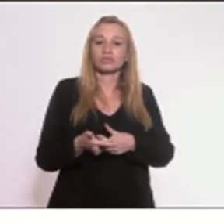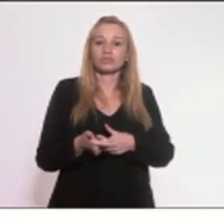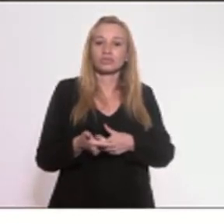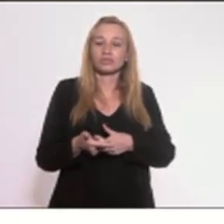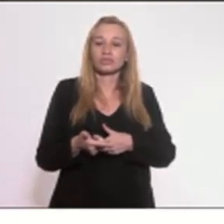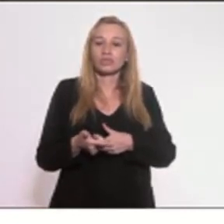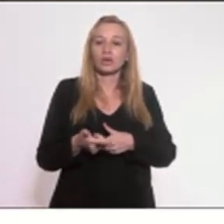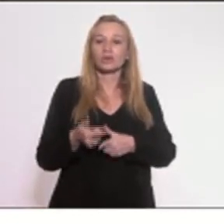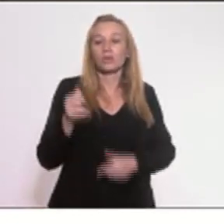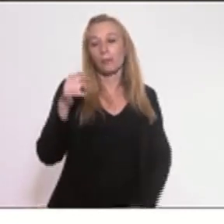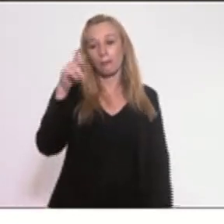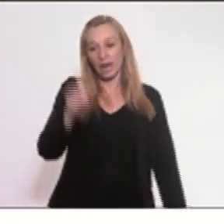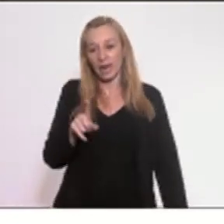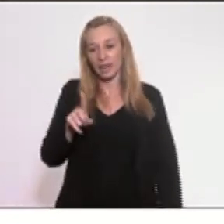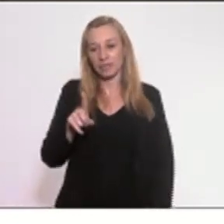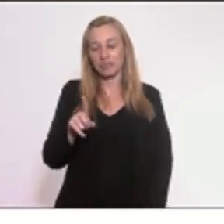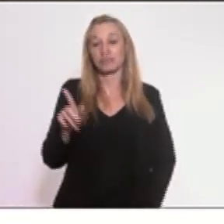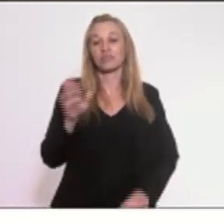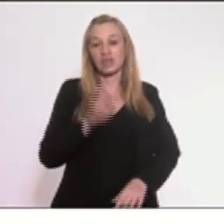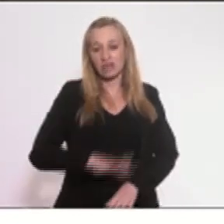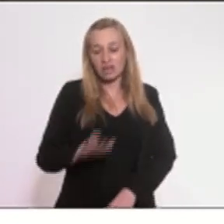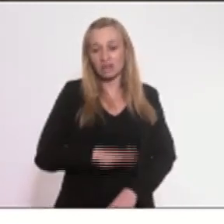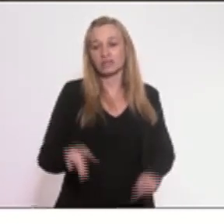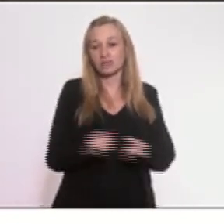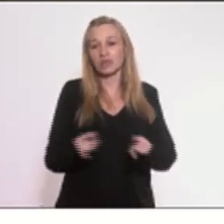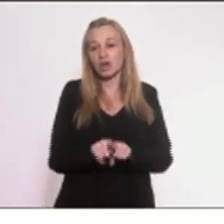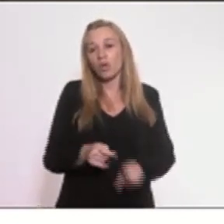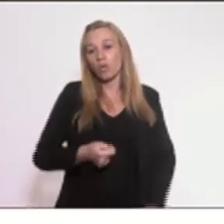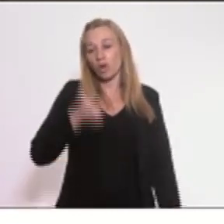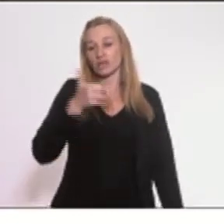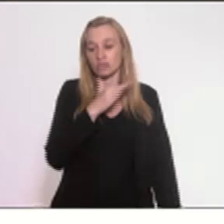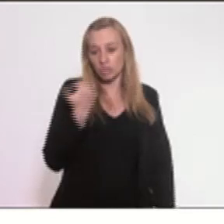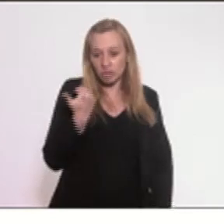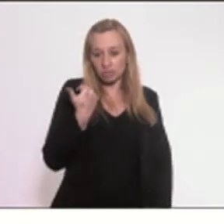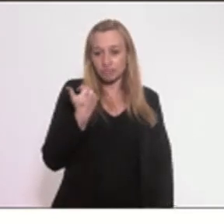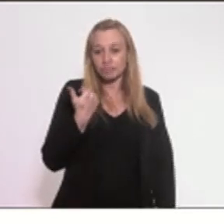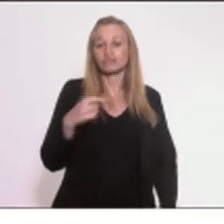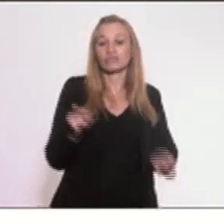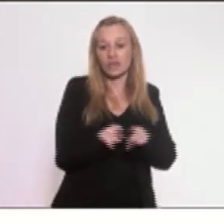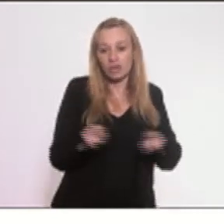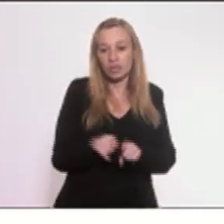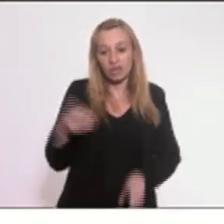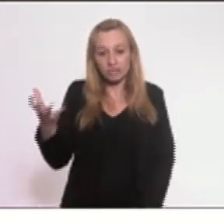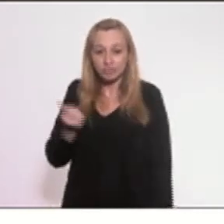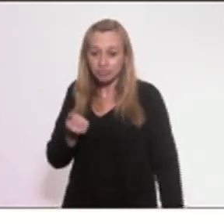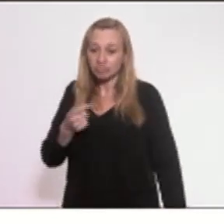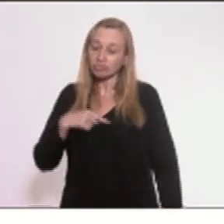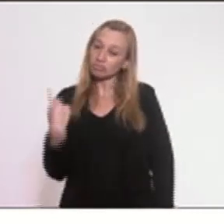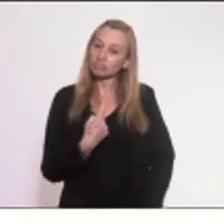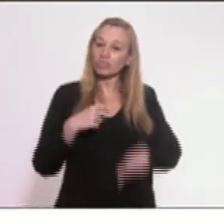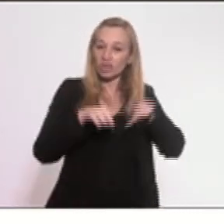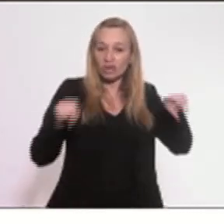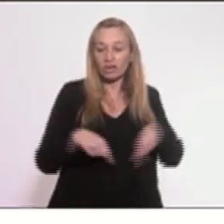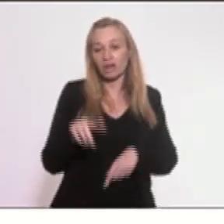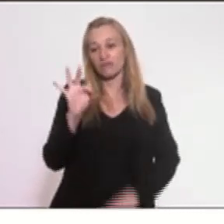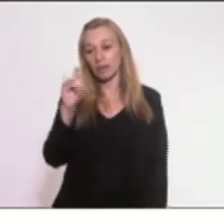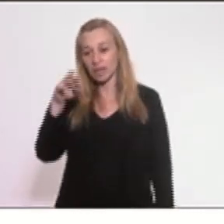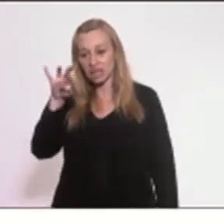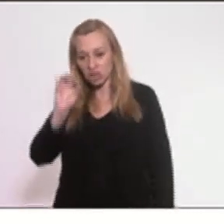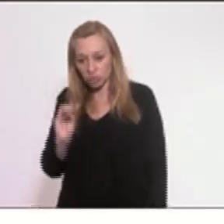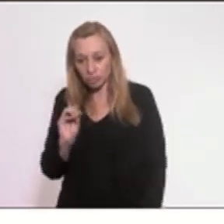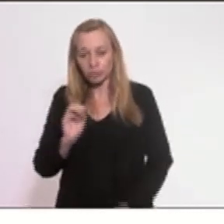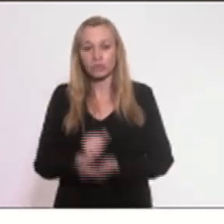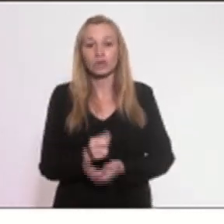absurdo na perna. E essa criança também quase perdeu a vida. Também recebemos no nosso gabinete o Fabrício,